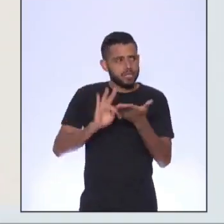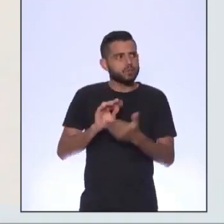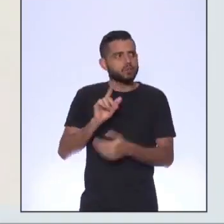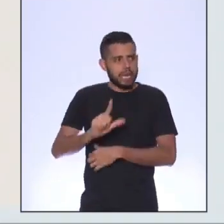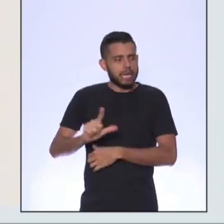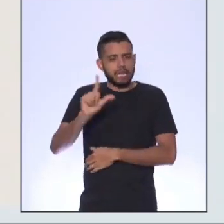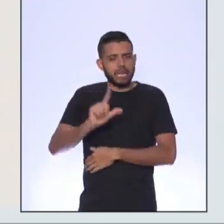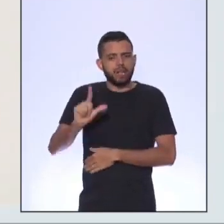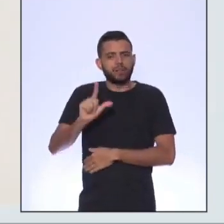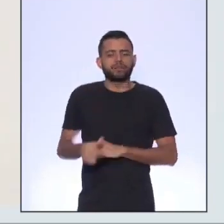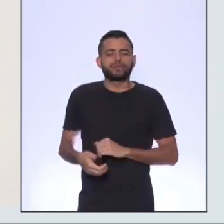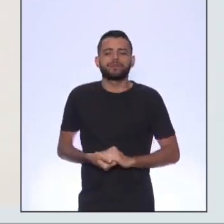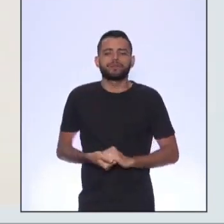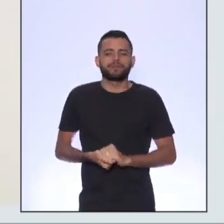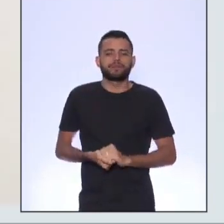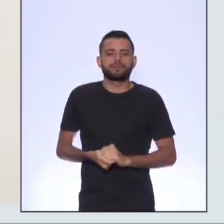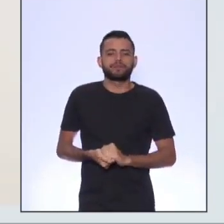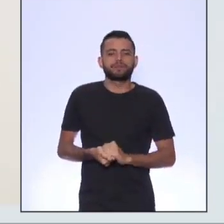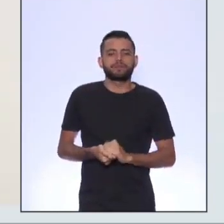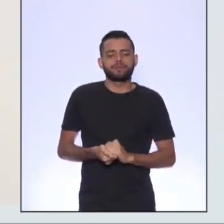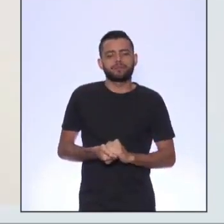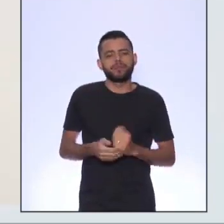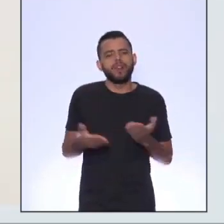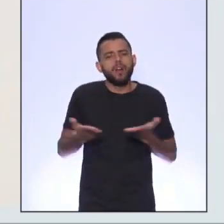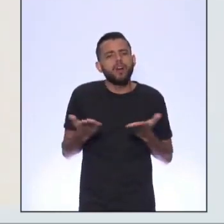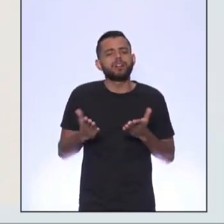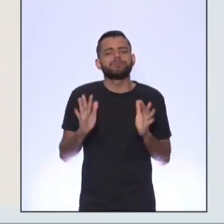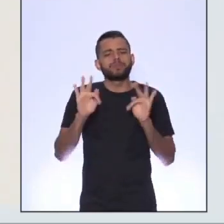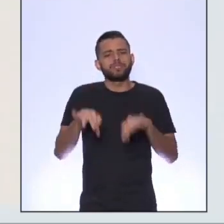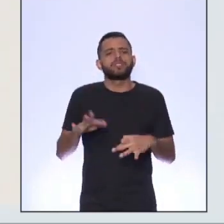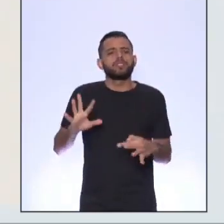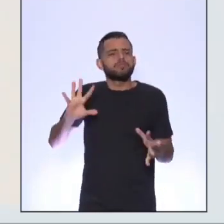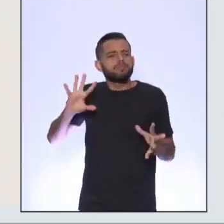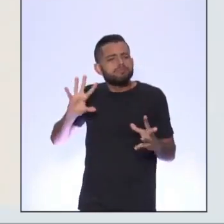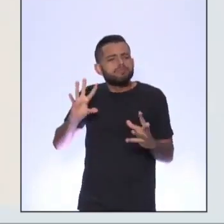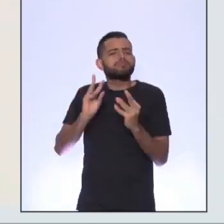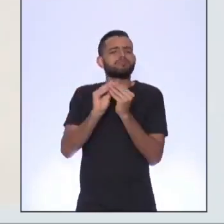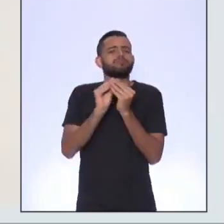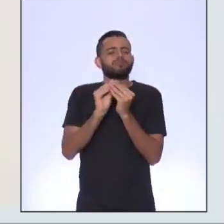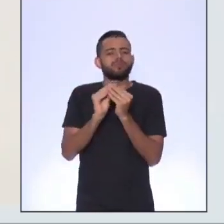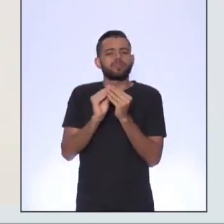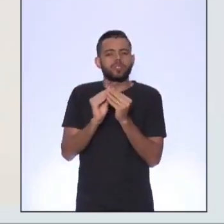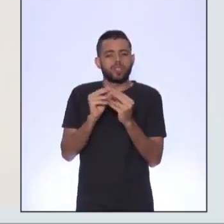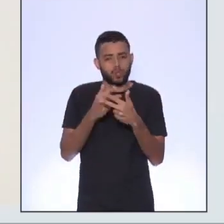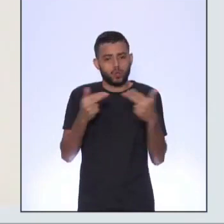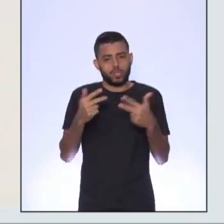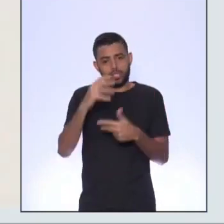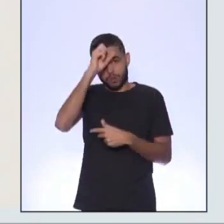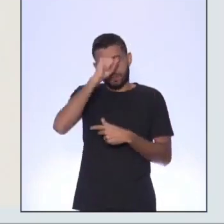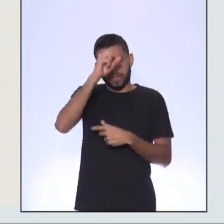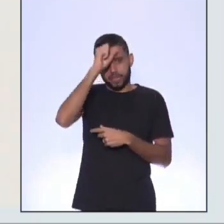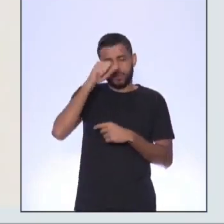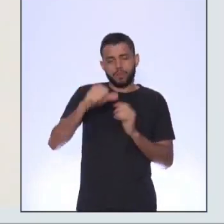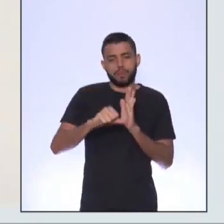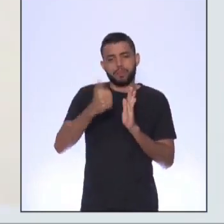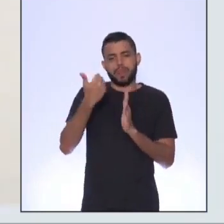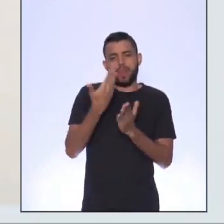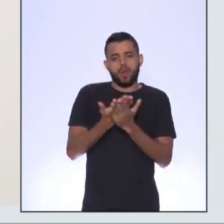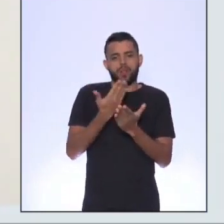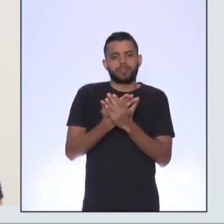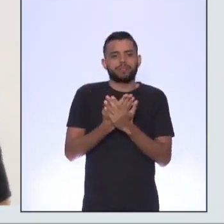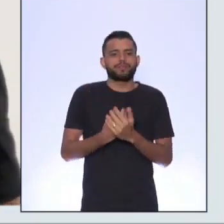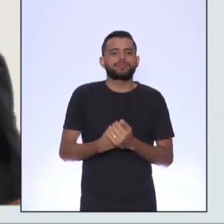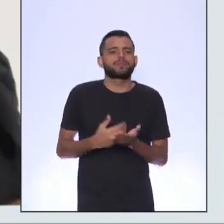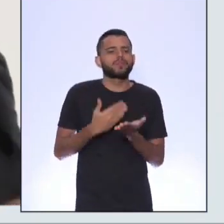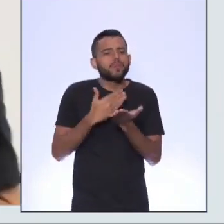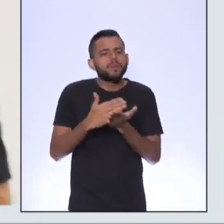literário. E para encerrar, deixa eu fazer um resumozinho, uma síntese, né, do que a gente viu nessa primeira aula aí. Então eu comecei